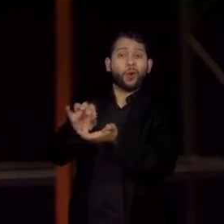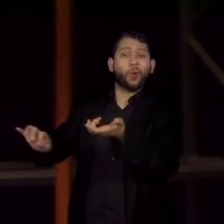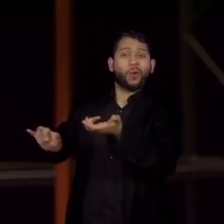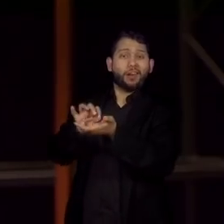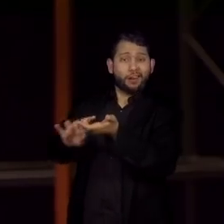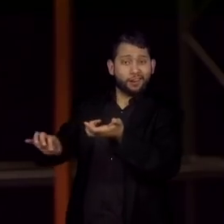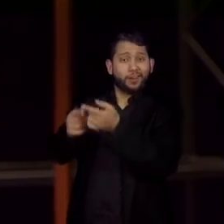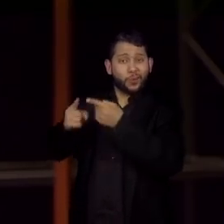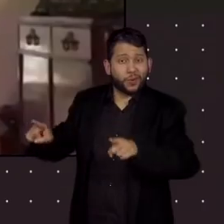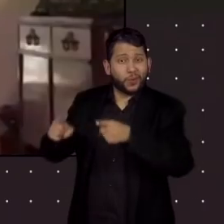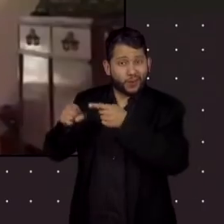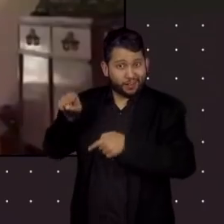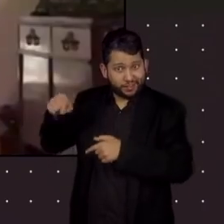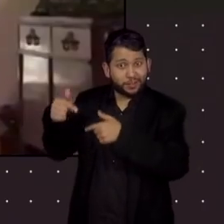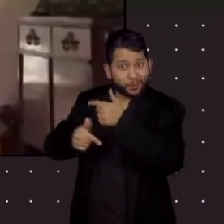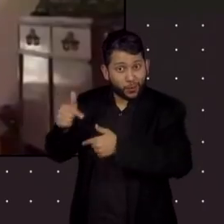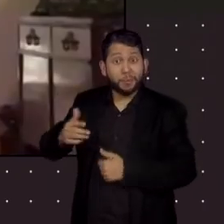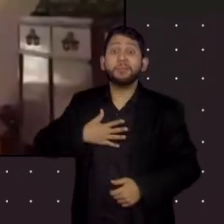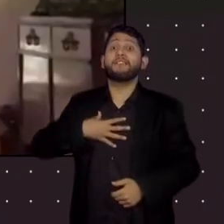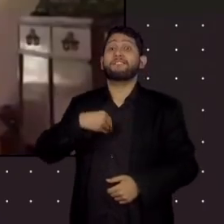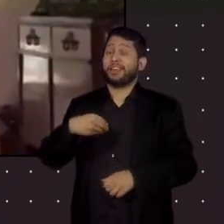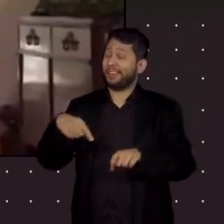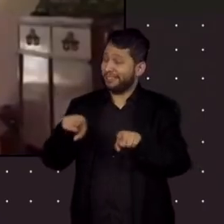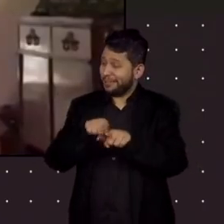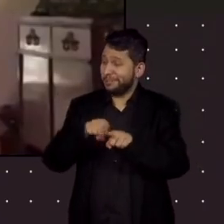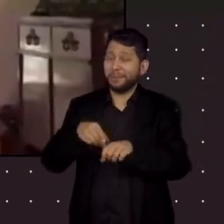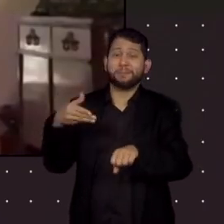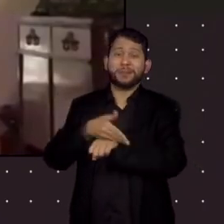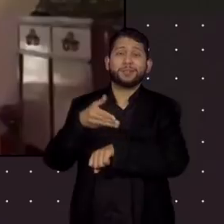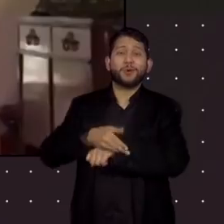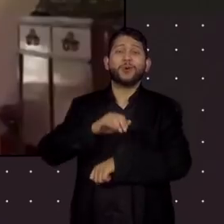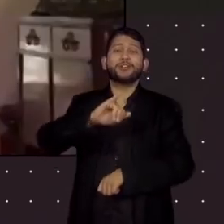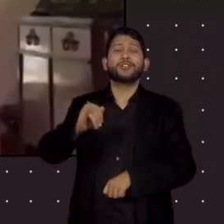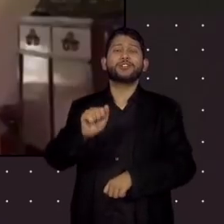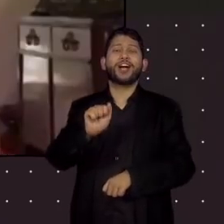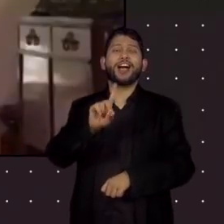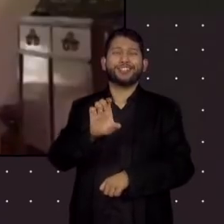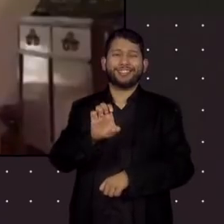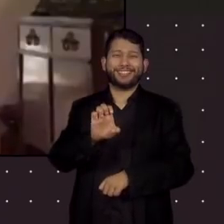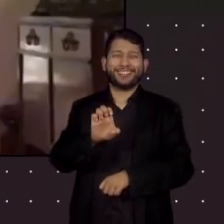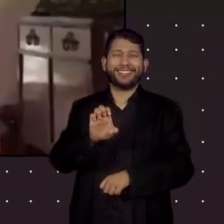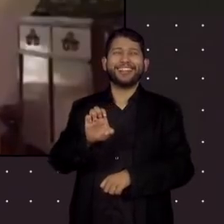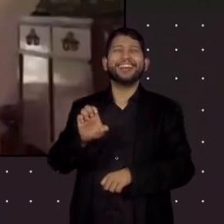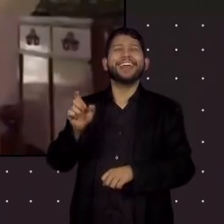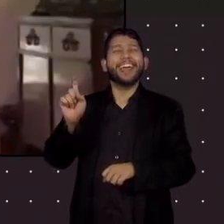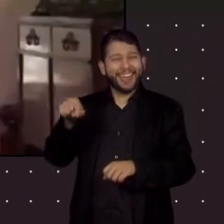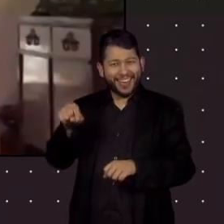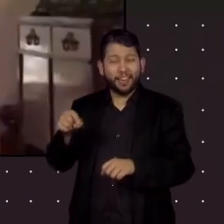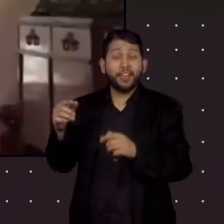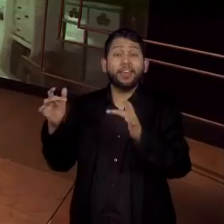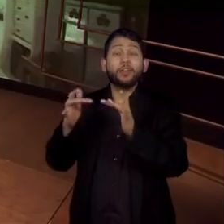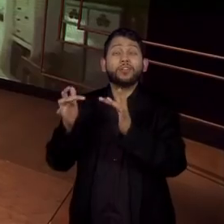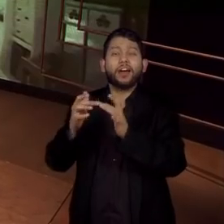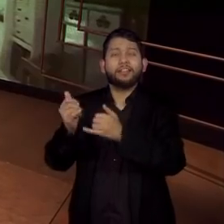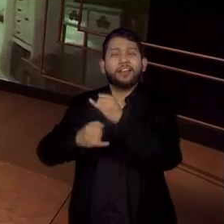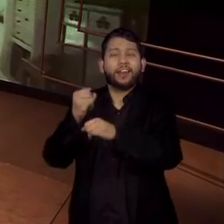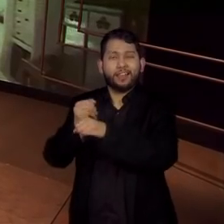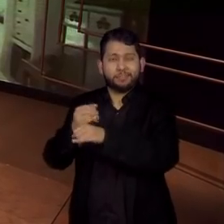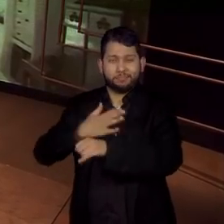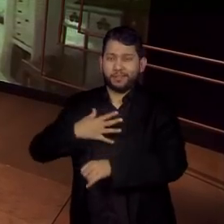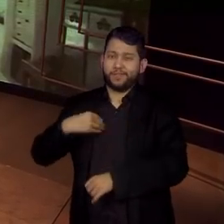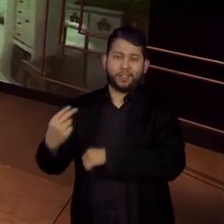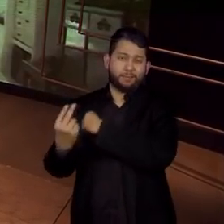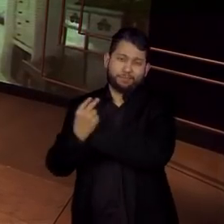Tive a minha filha Jade, essa Jade que está aqui me conectando conosco aqui à internet. Ela participou